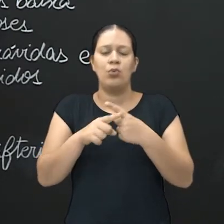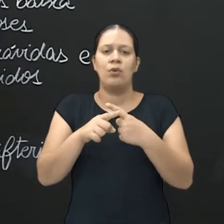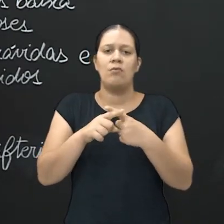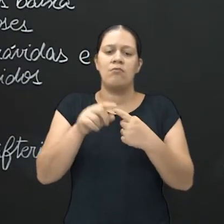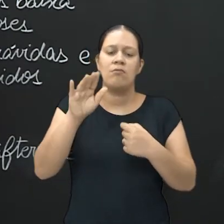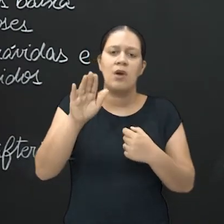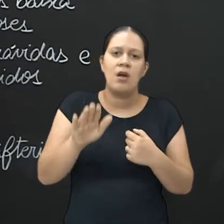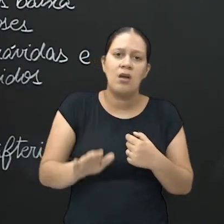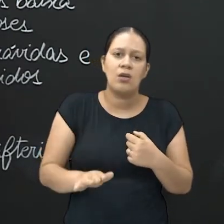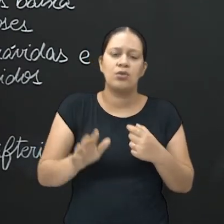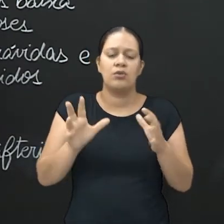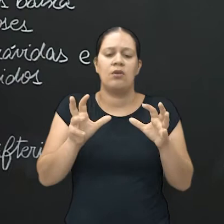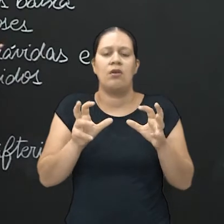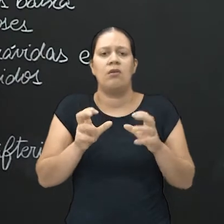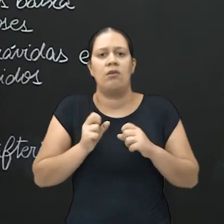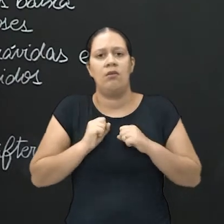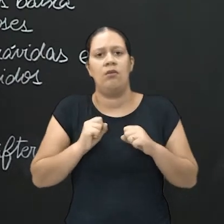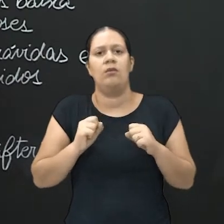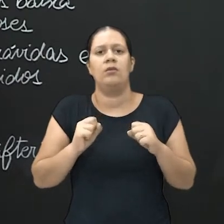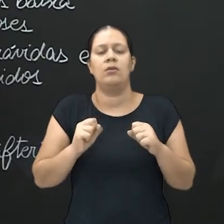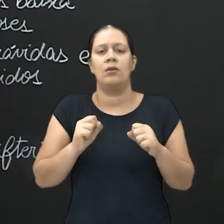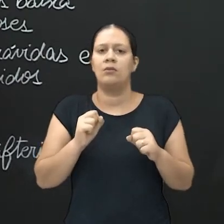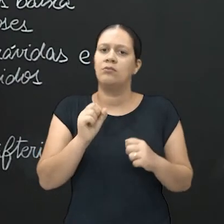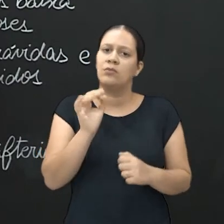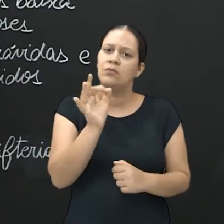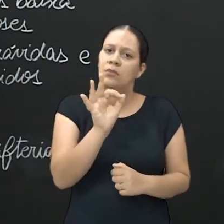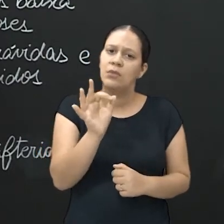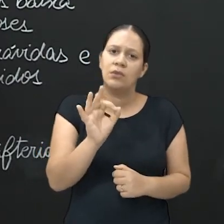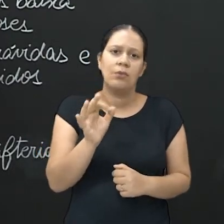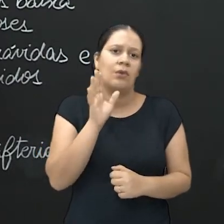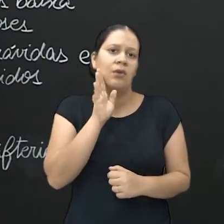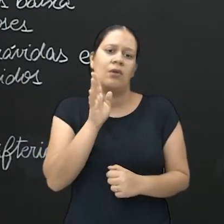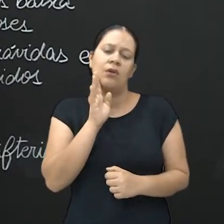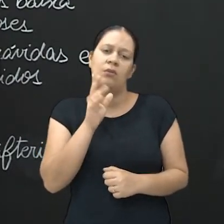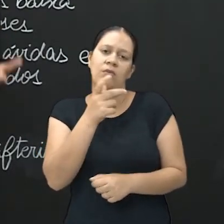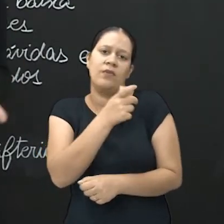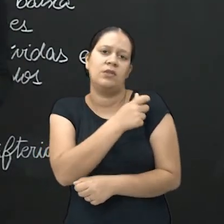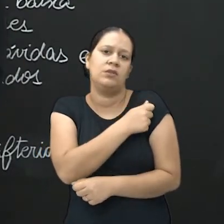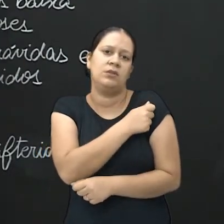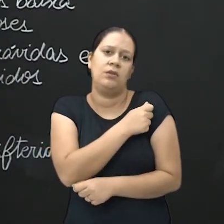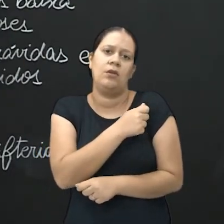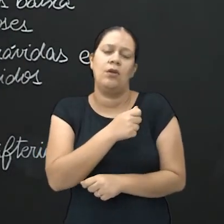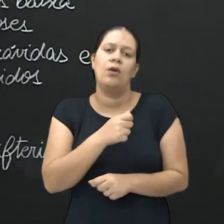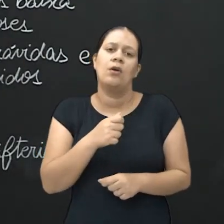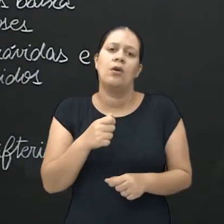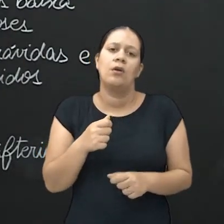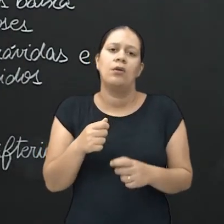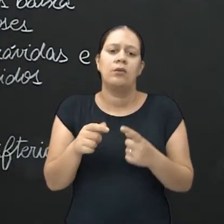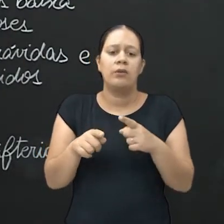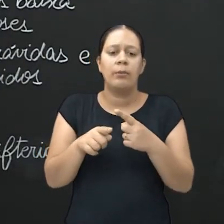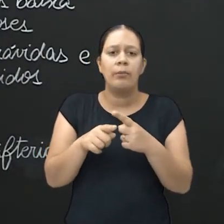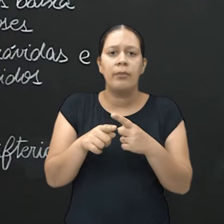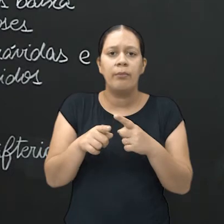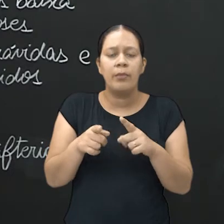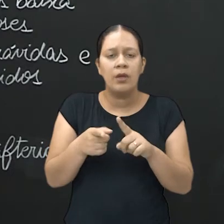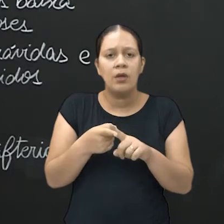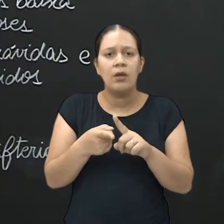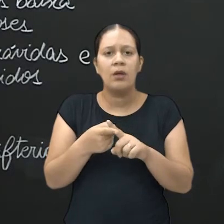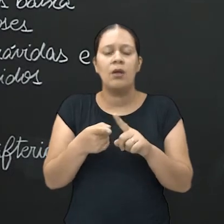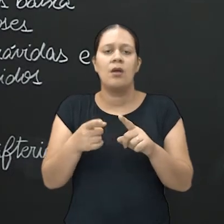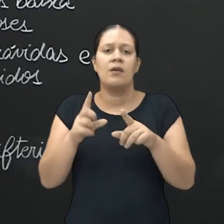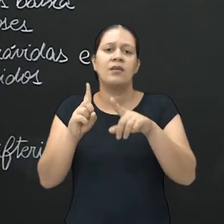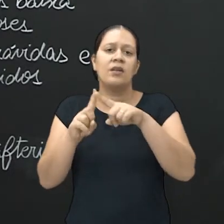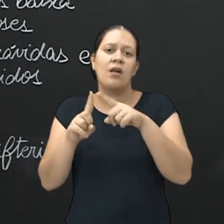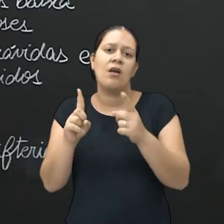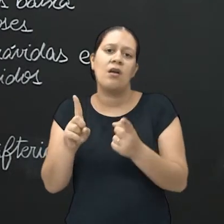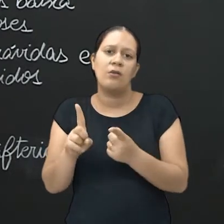baixa ou por algum outro problema. Não vai ser legal ela tomar essa vacina. Ou também, no caso das grávidas,